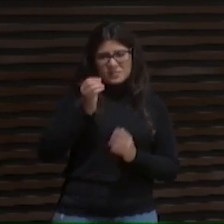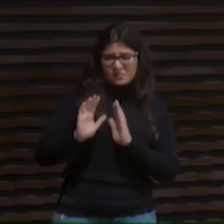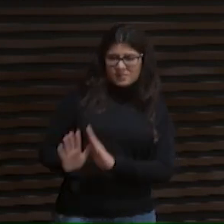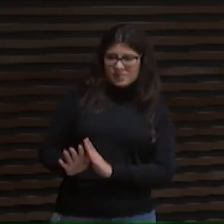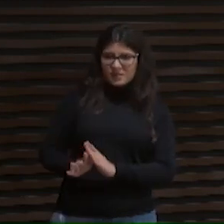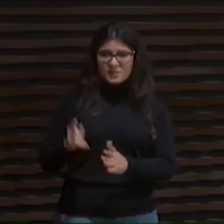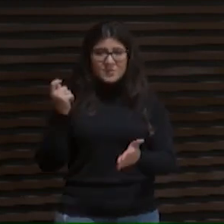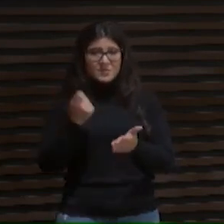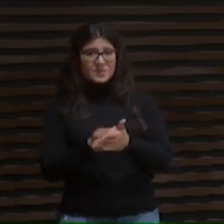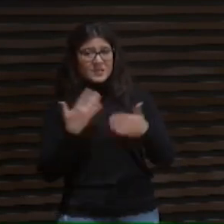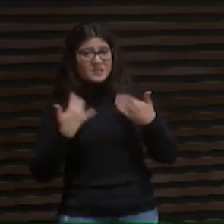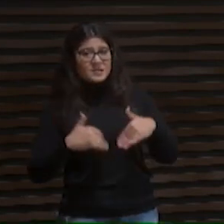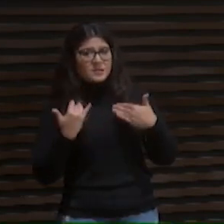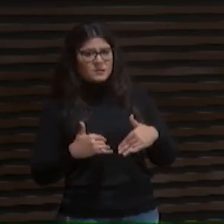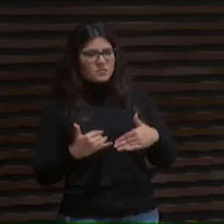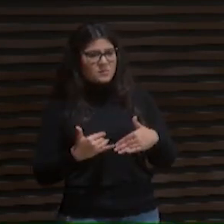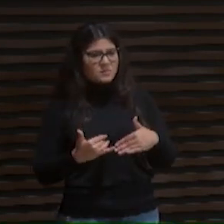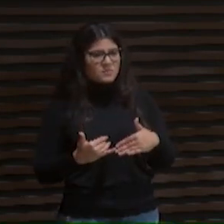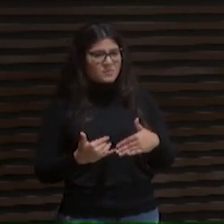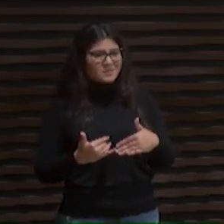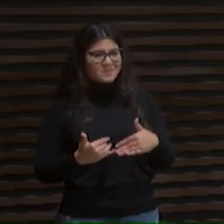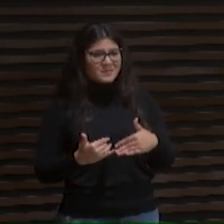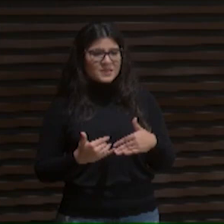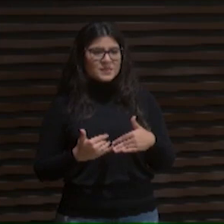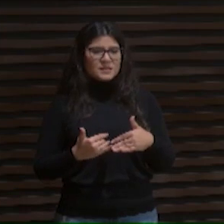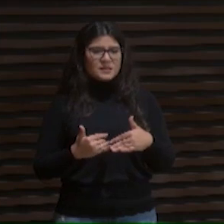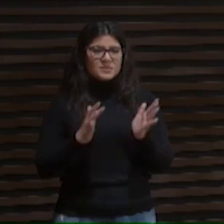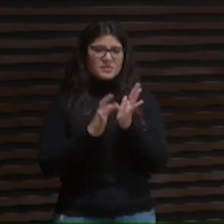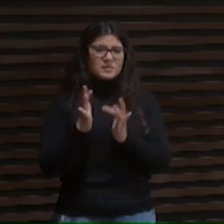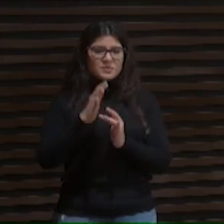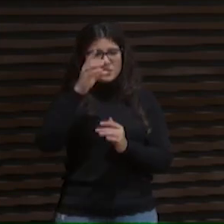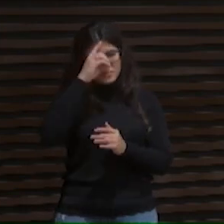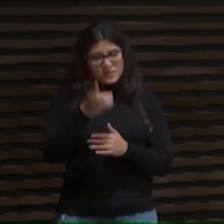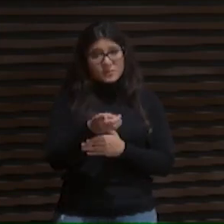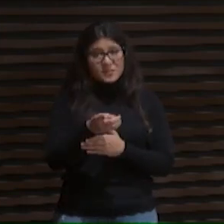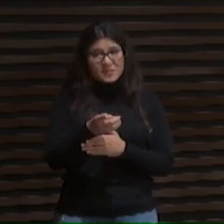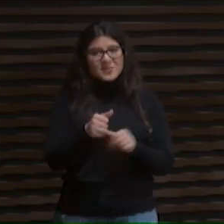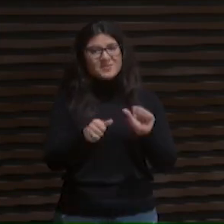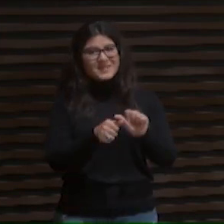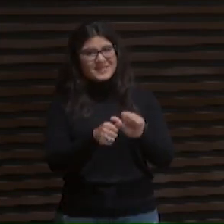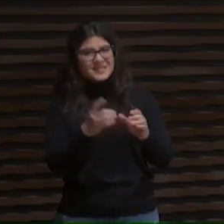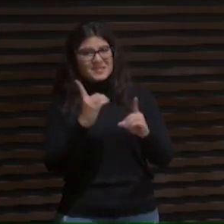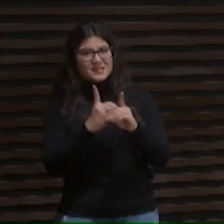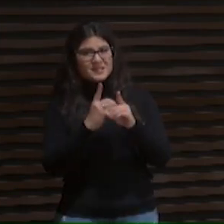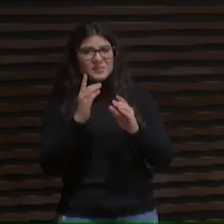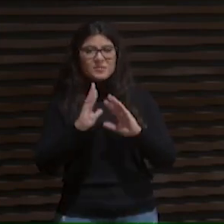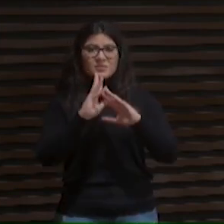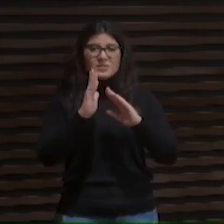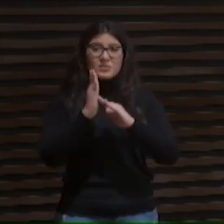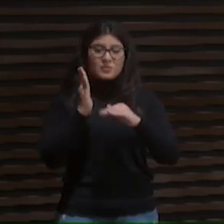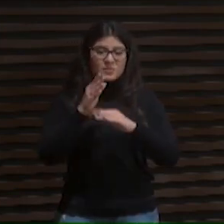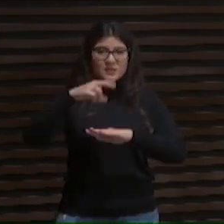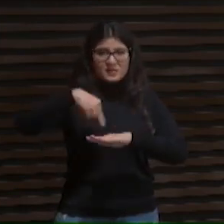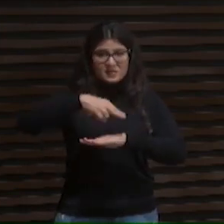grande comissão legada por Jesus Cristo: fazer discípulos de todas as nações.